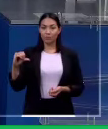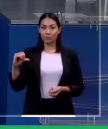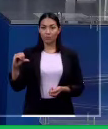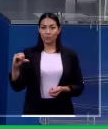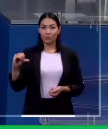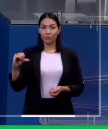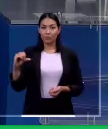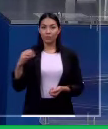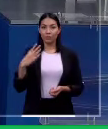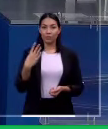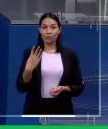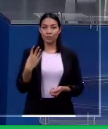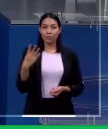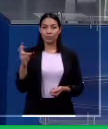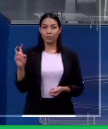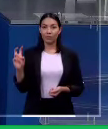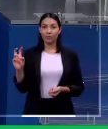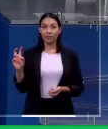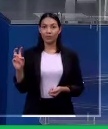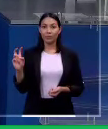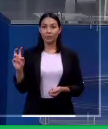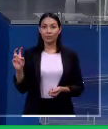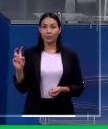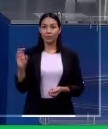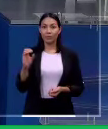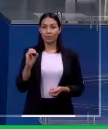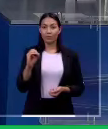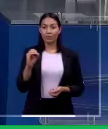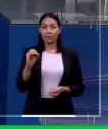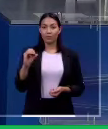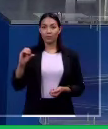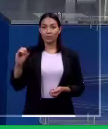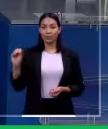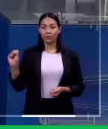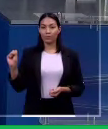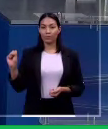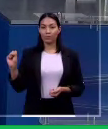59, 45, 08,